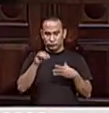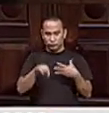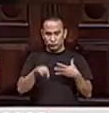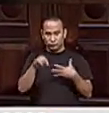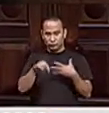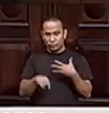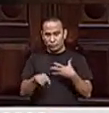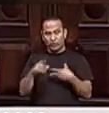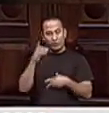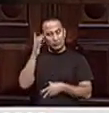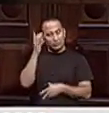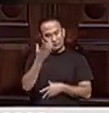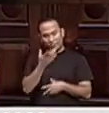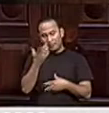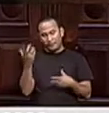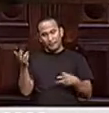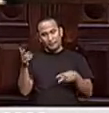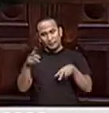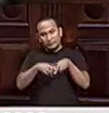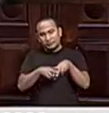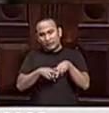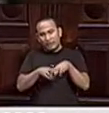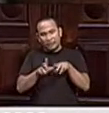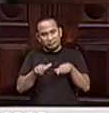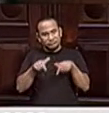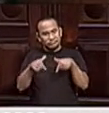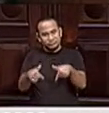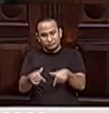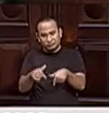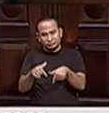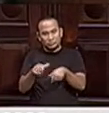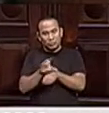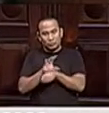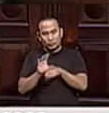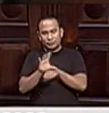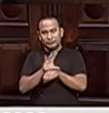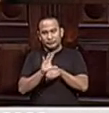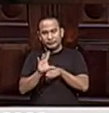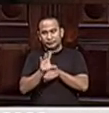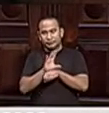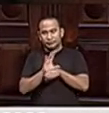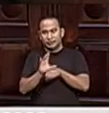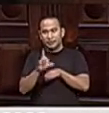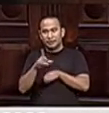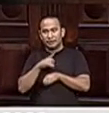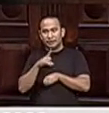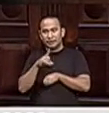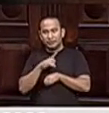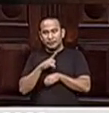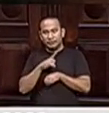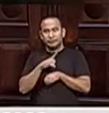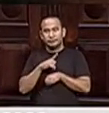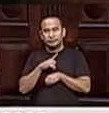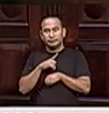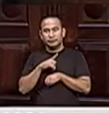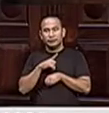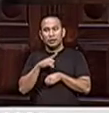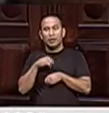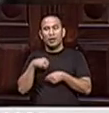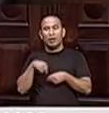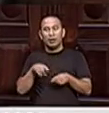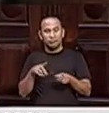Decidiu prender preventivamente, sem cumprir a Constituição, e teve a sua deliberação